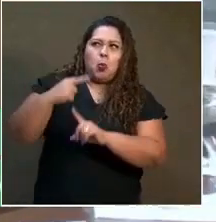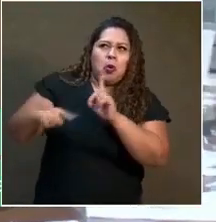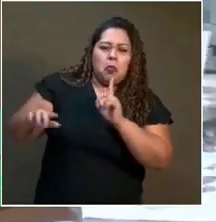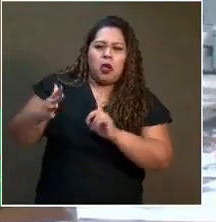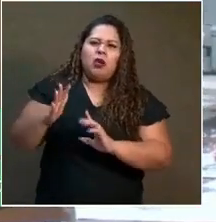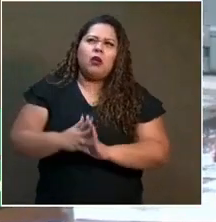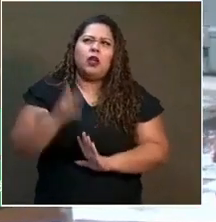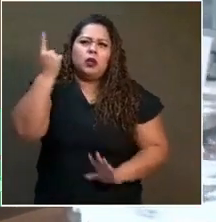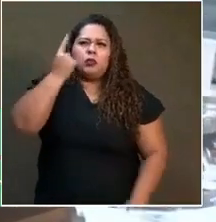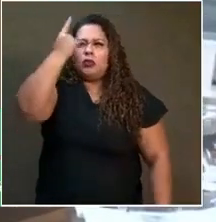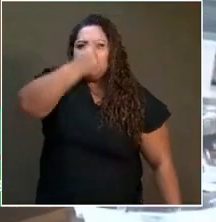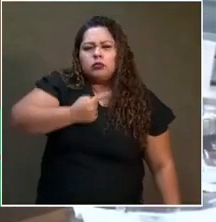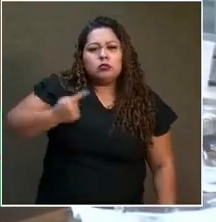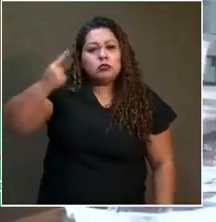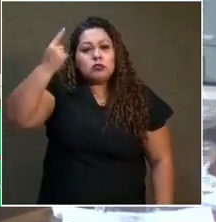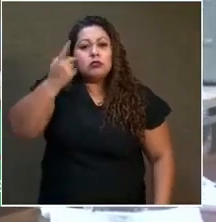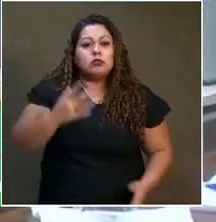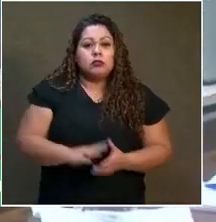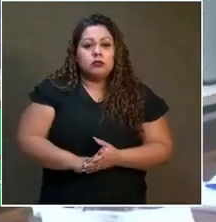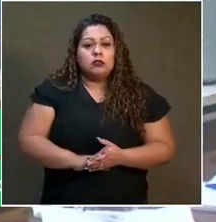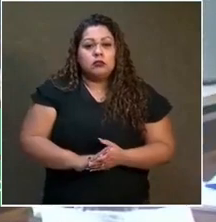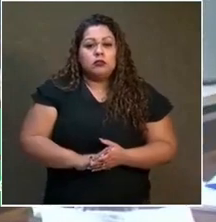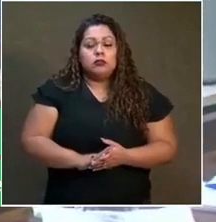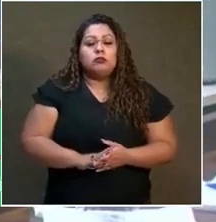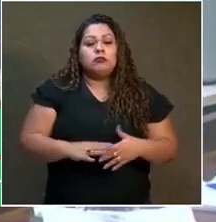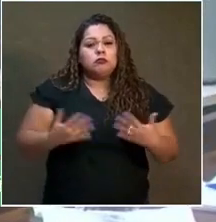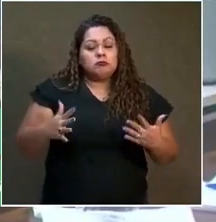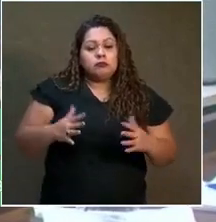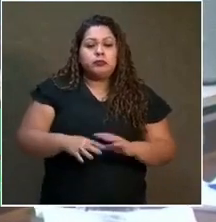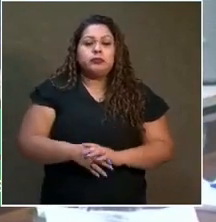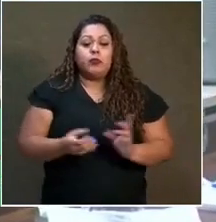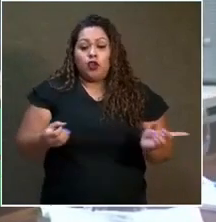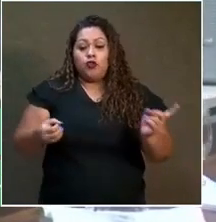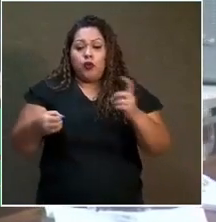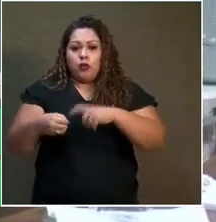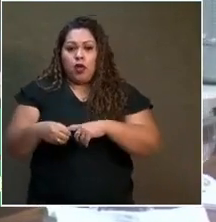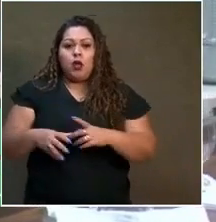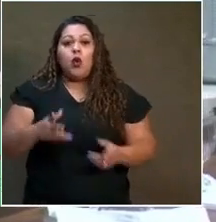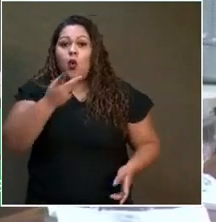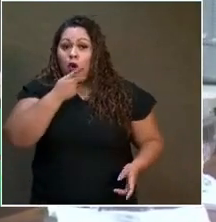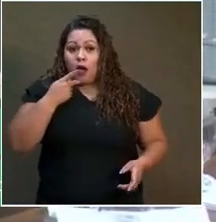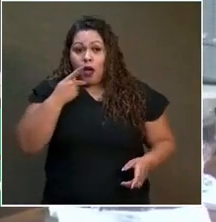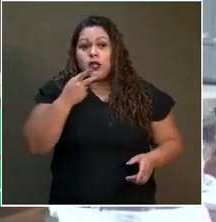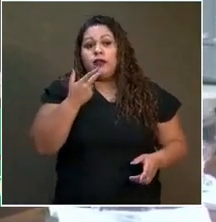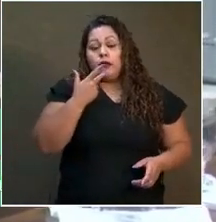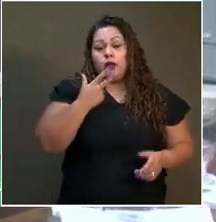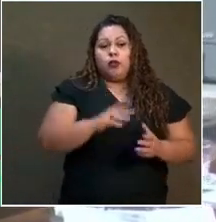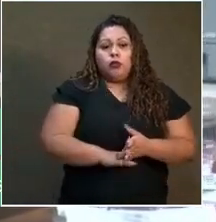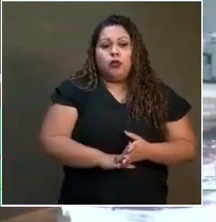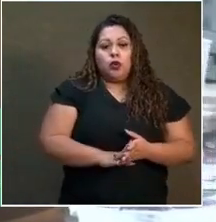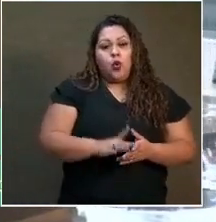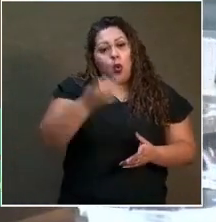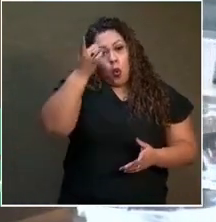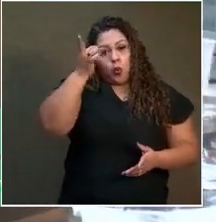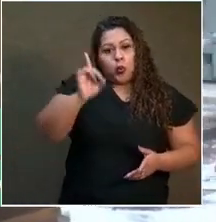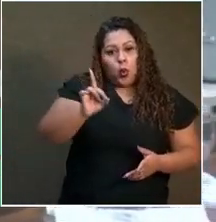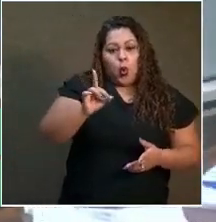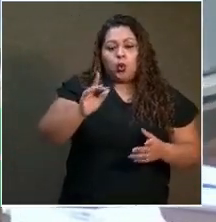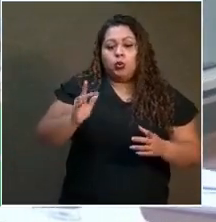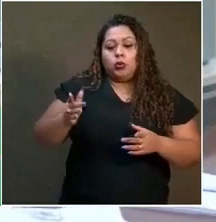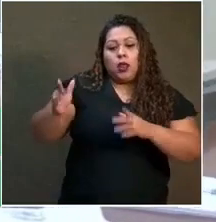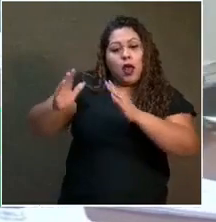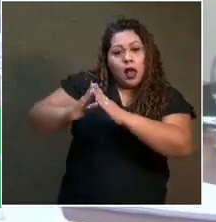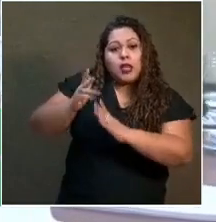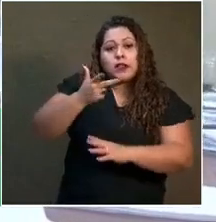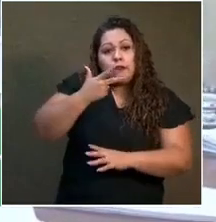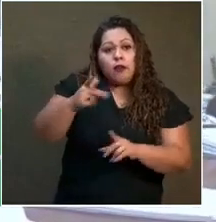na cabeça da Graziele, eles ficaram na rua. O Cássio disse aqui, o dono do apartamento disse aqui, que eles